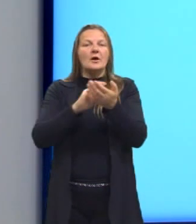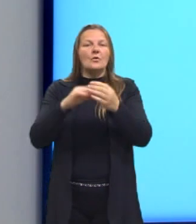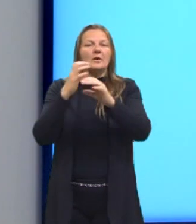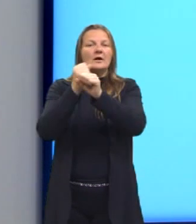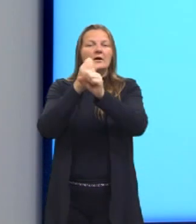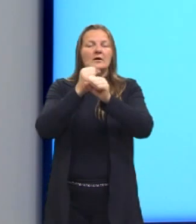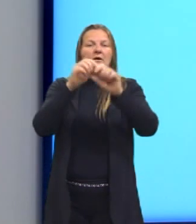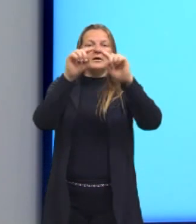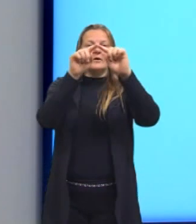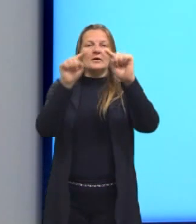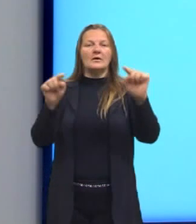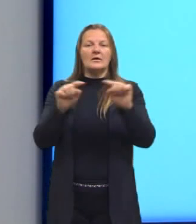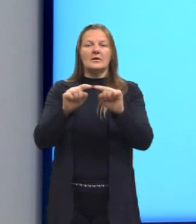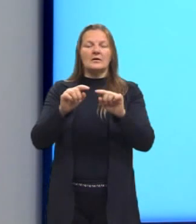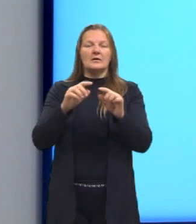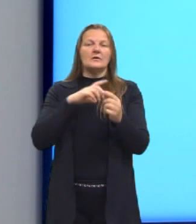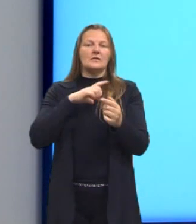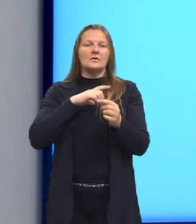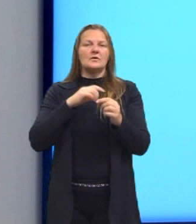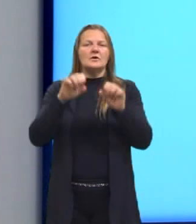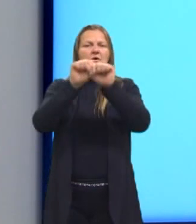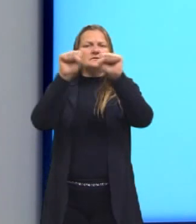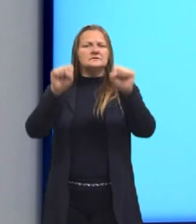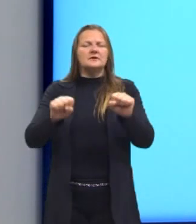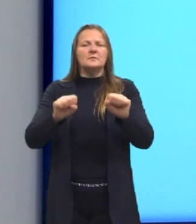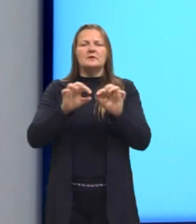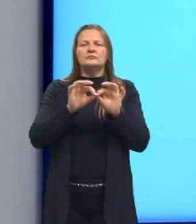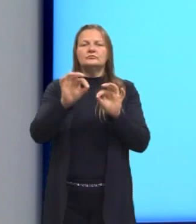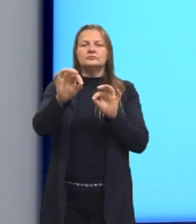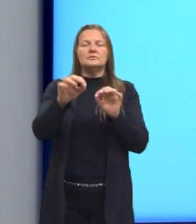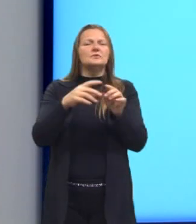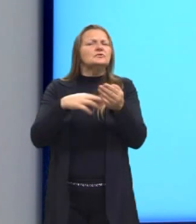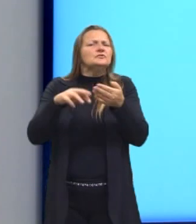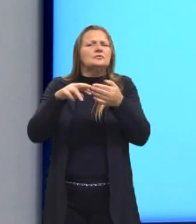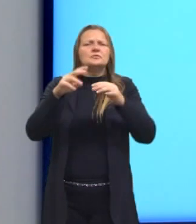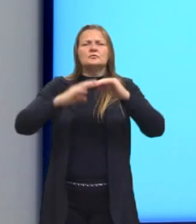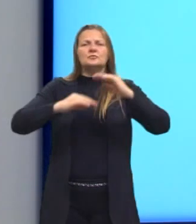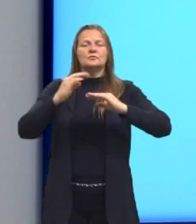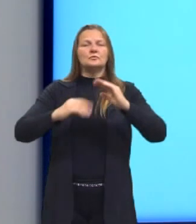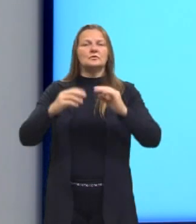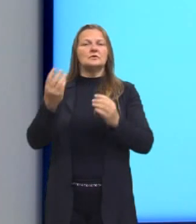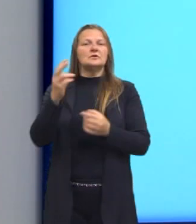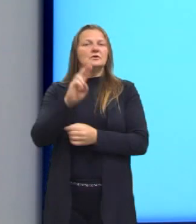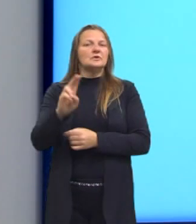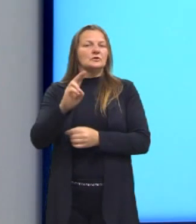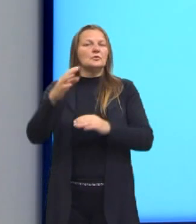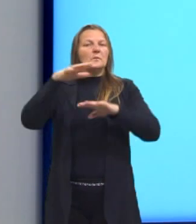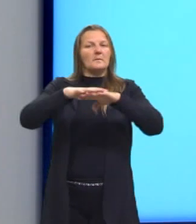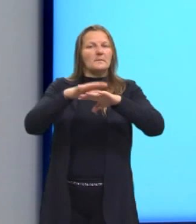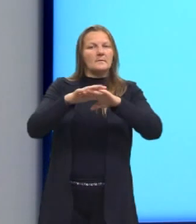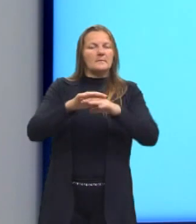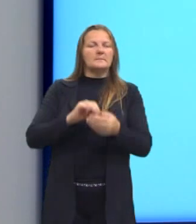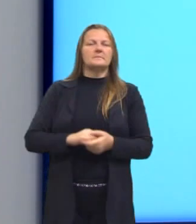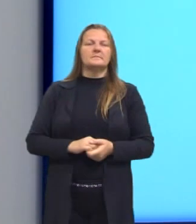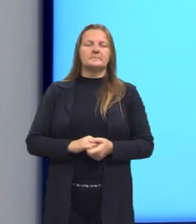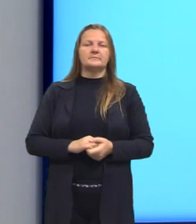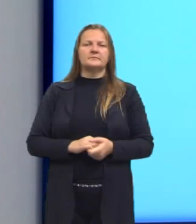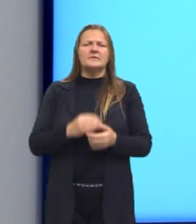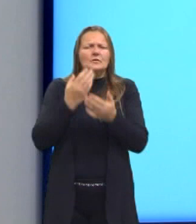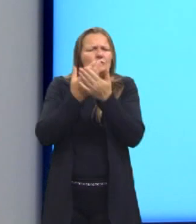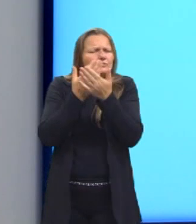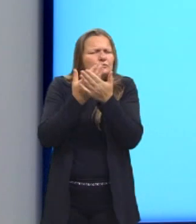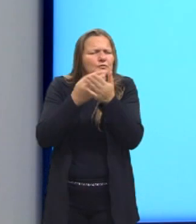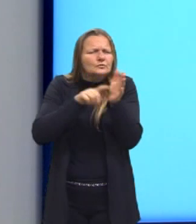para resolução de sistemas lineares, entre outras aplicações na nossa matemática. O estudo